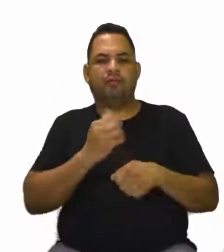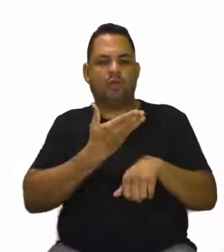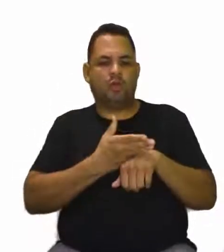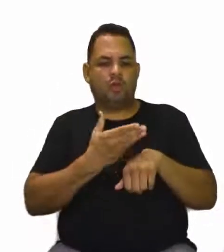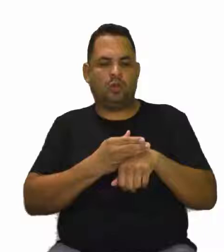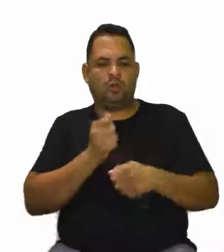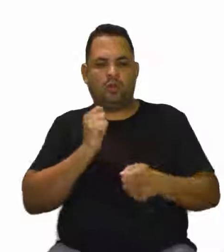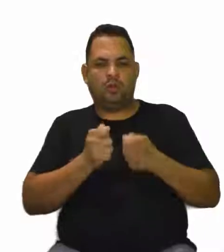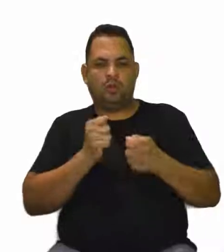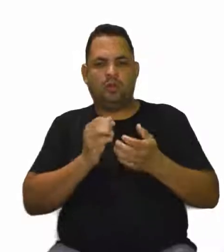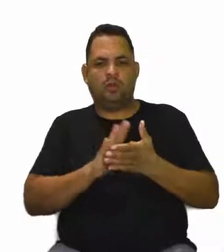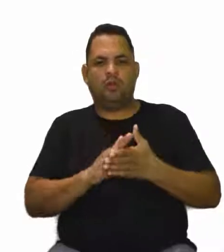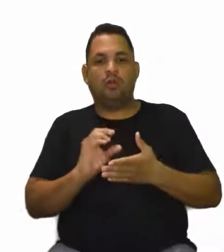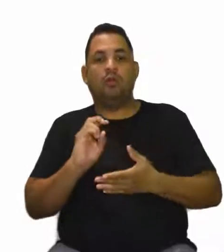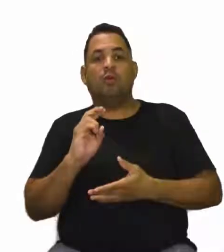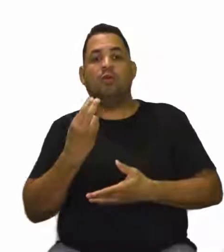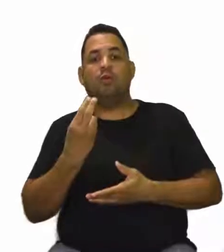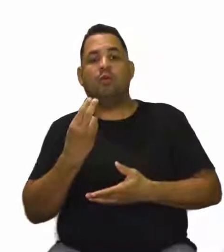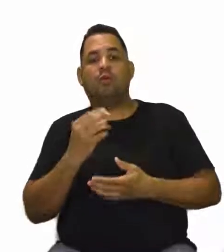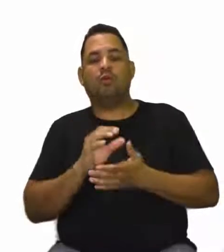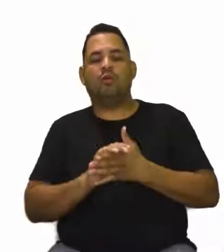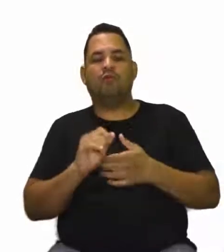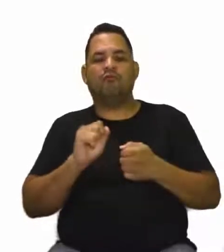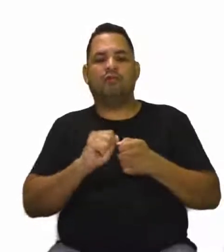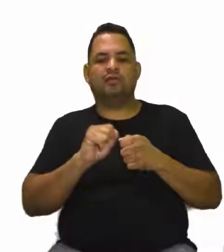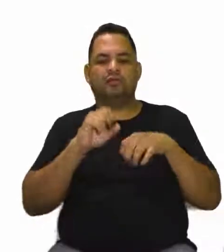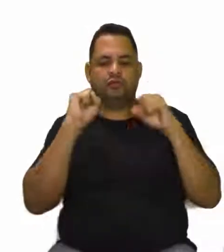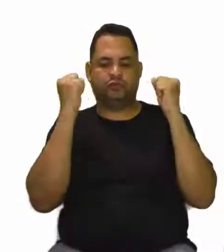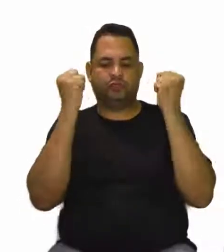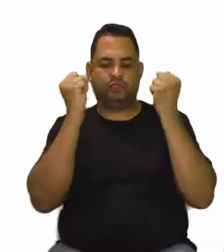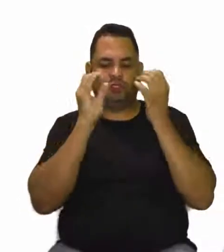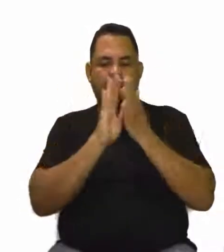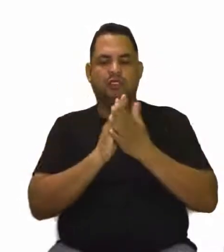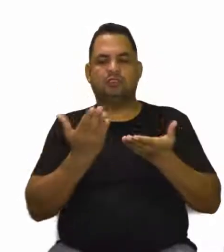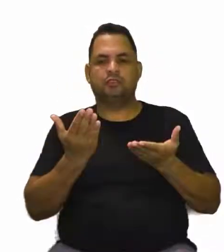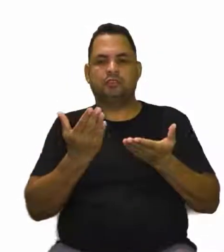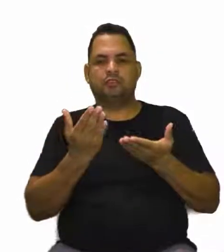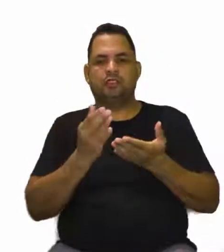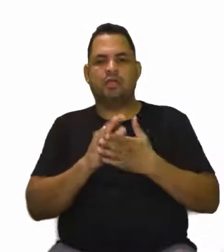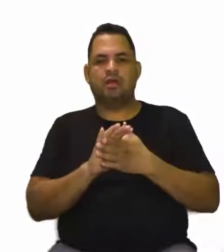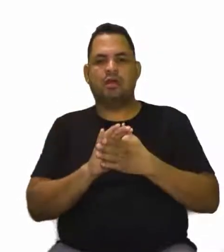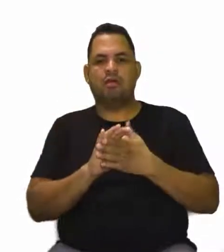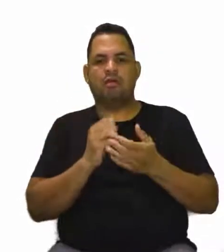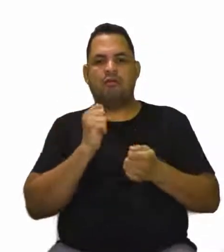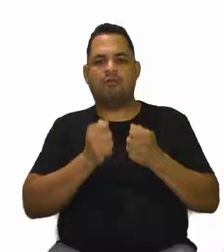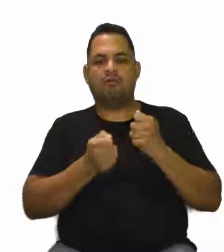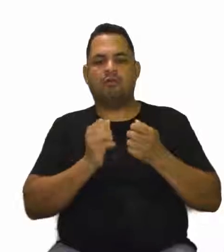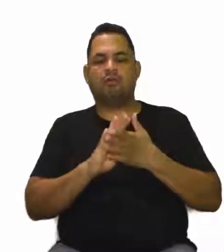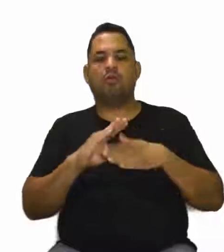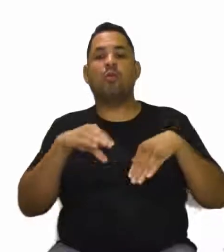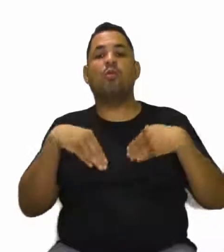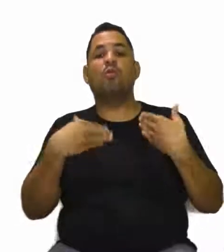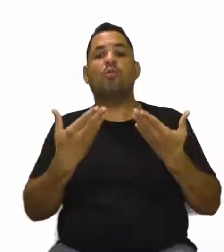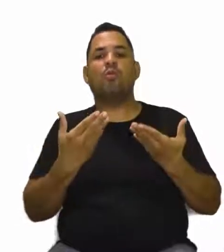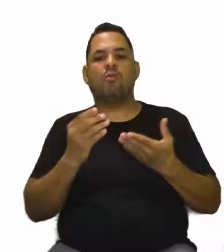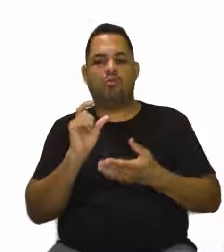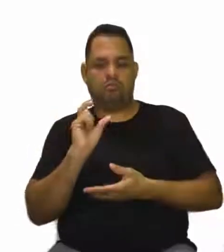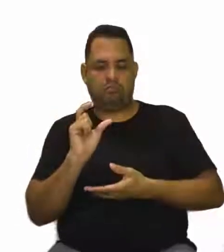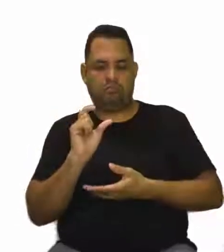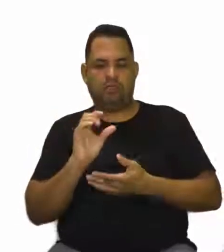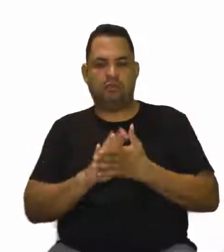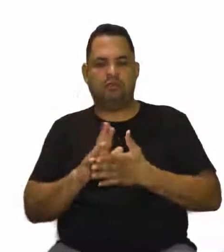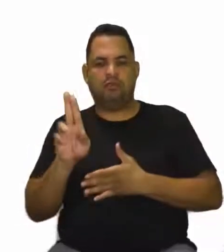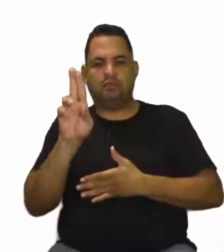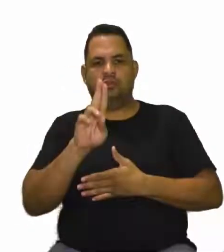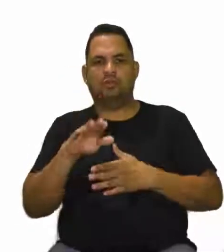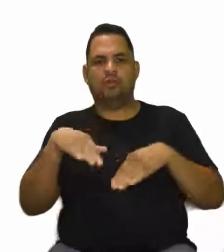treinamento funcional ou que eu faço ginástica funcional. Vamos entender agora qual que é o termo que você vai usar. Quando